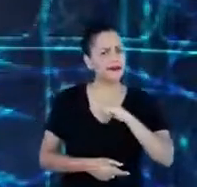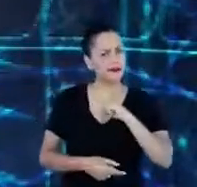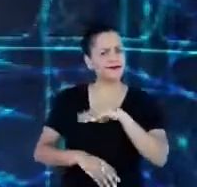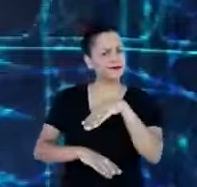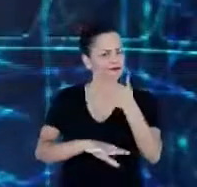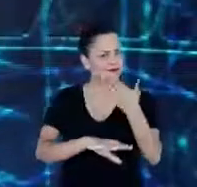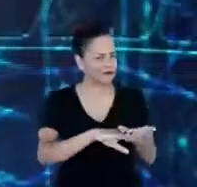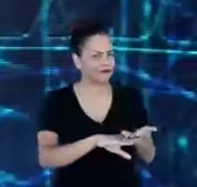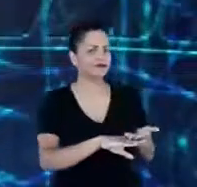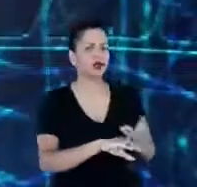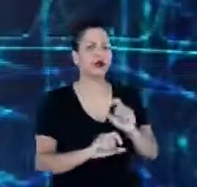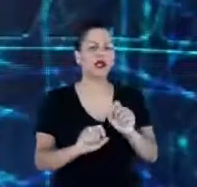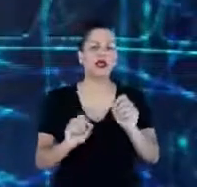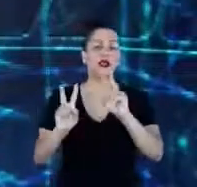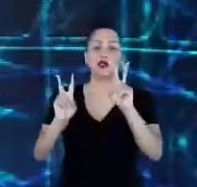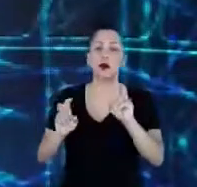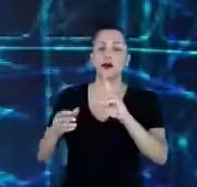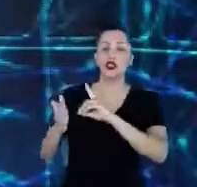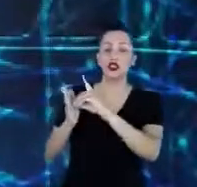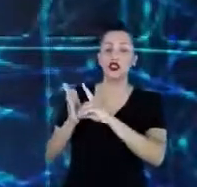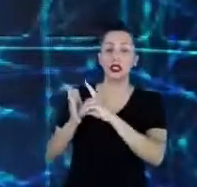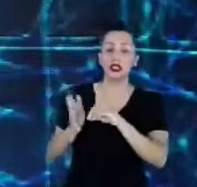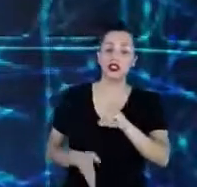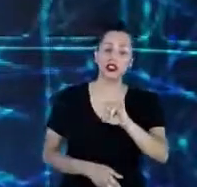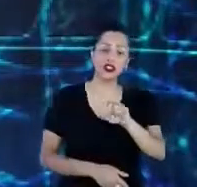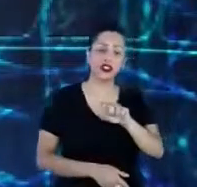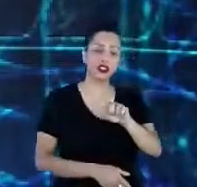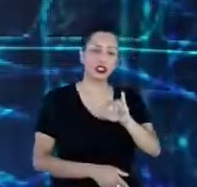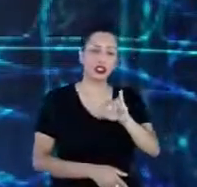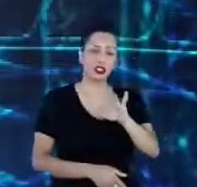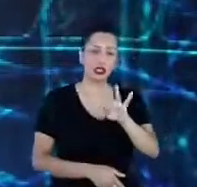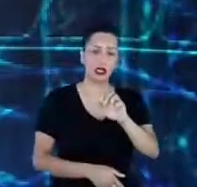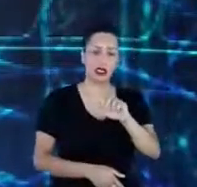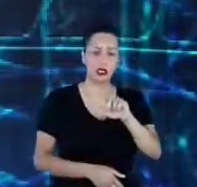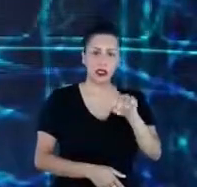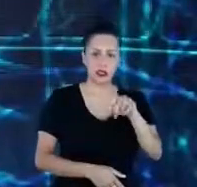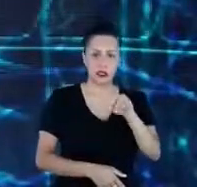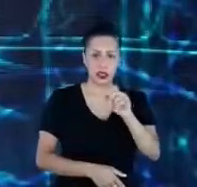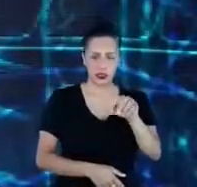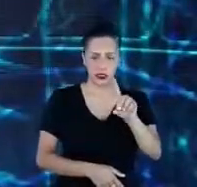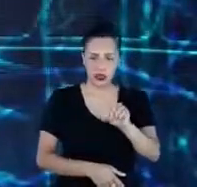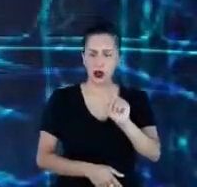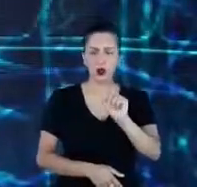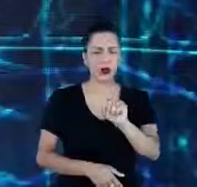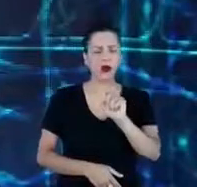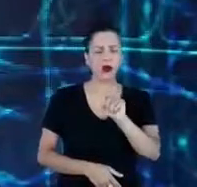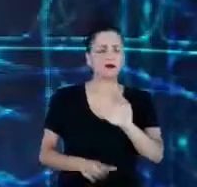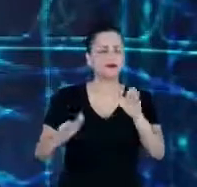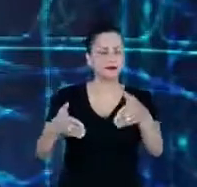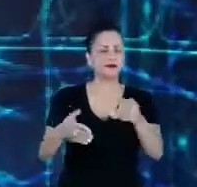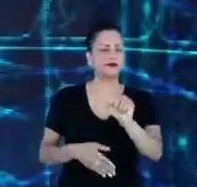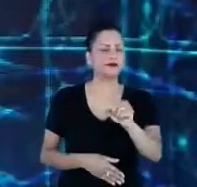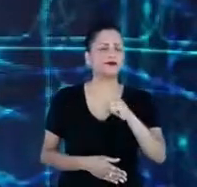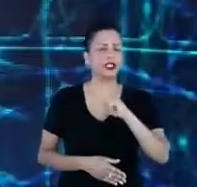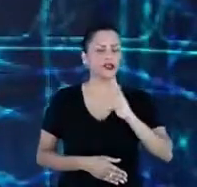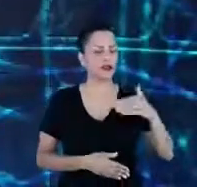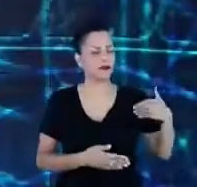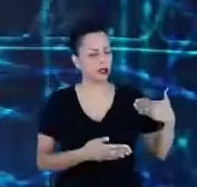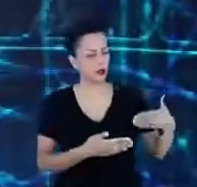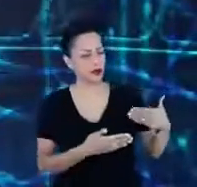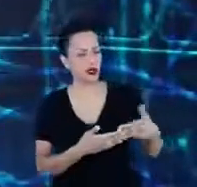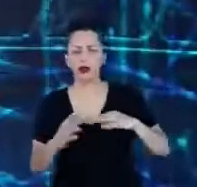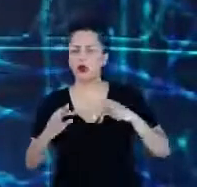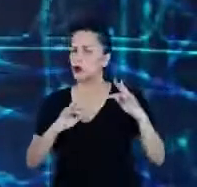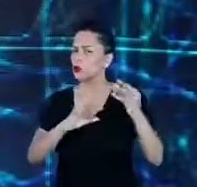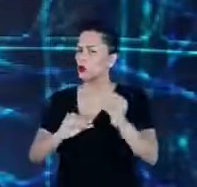então sobre digitalização que a gente percebeu aqui esse já era uma um processo e o dele uma jornada de todas as empresas